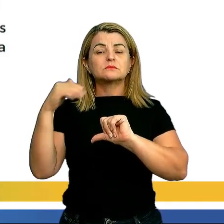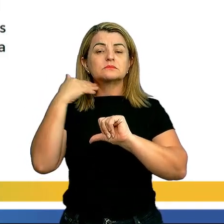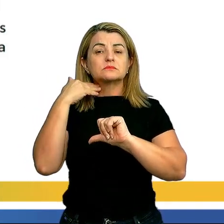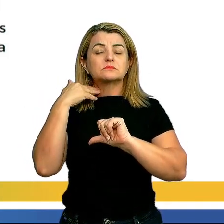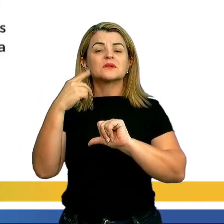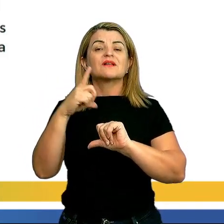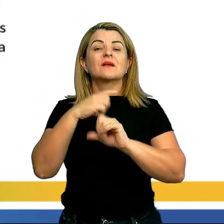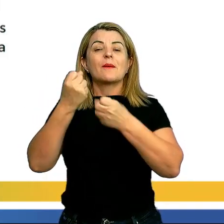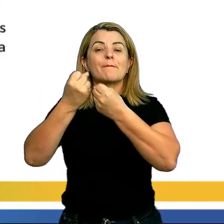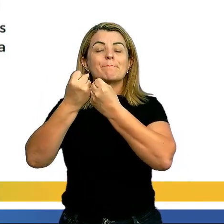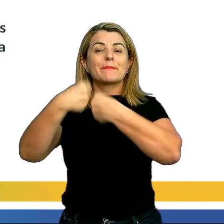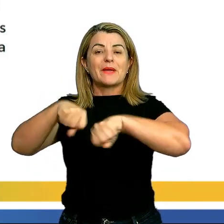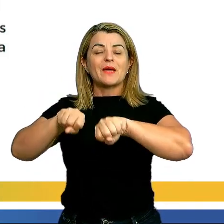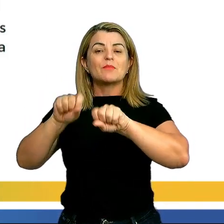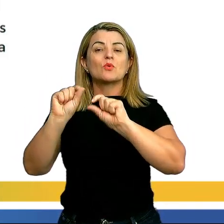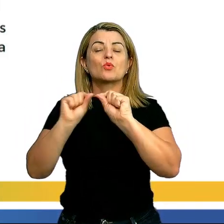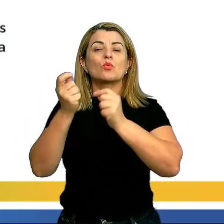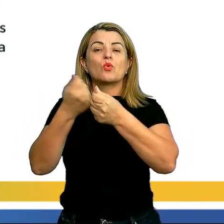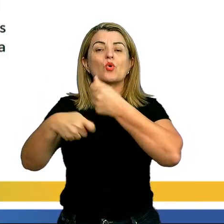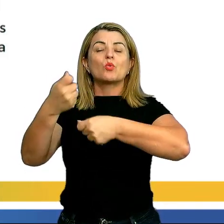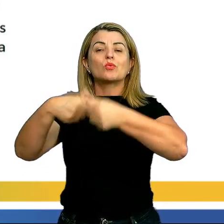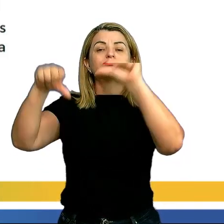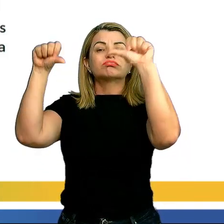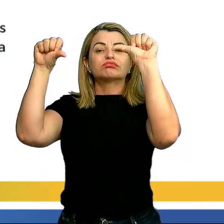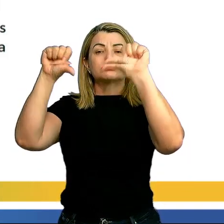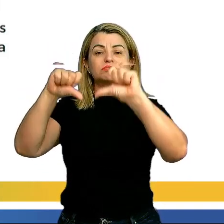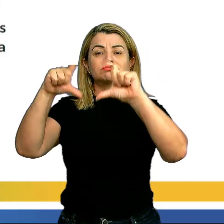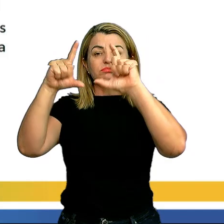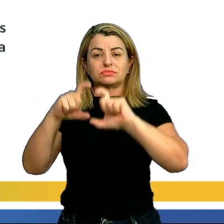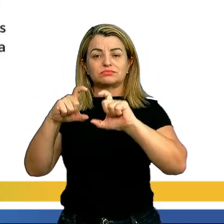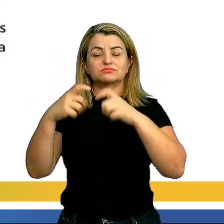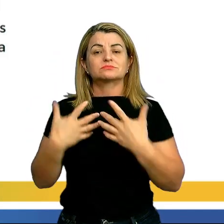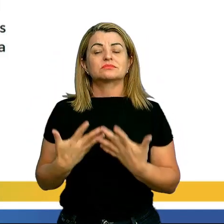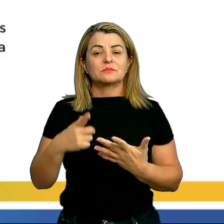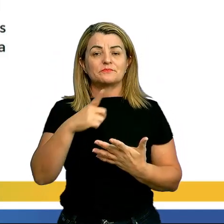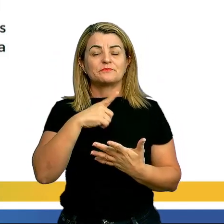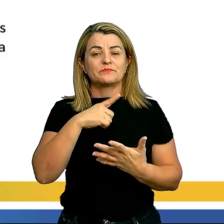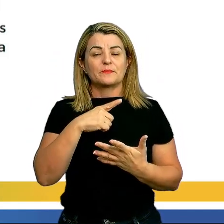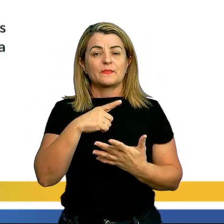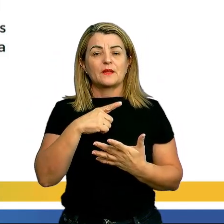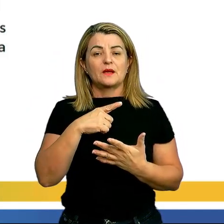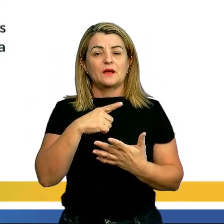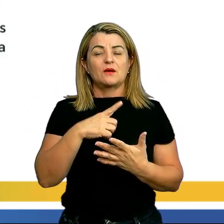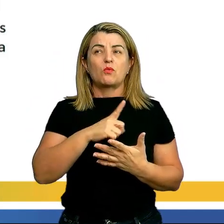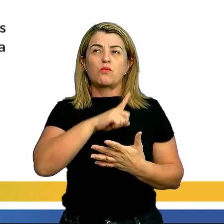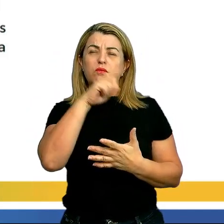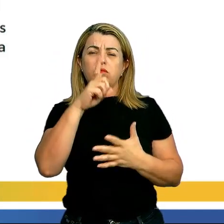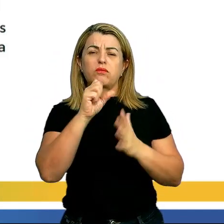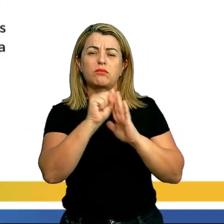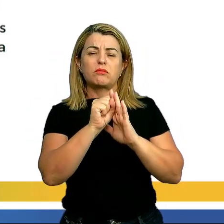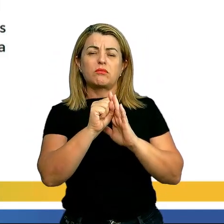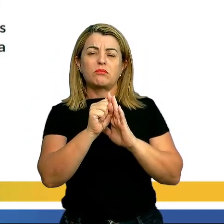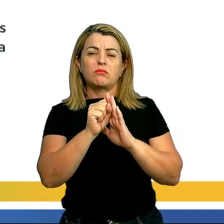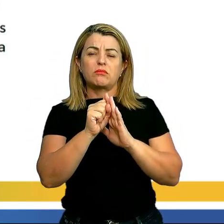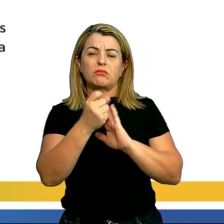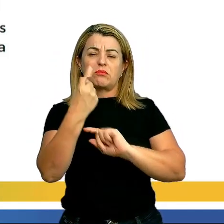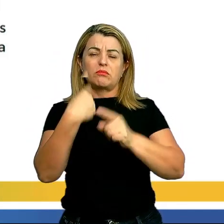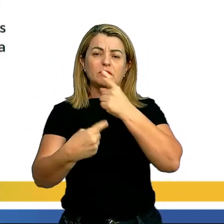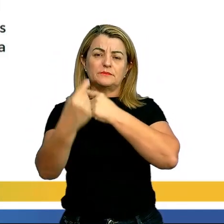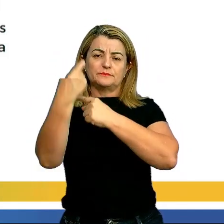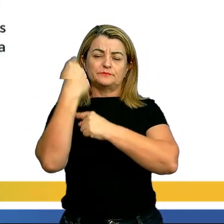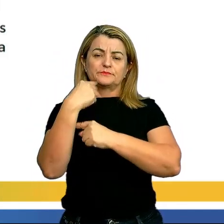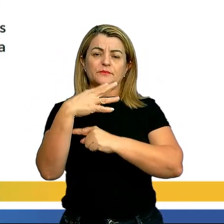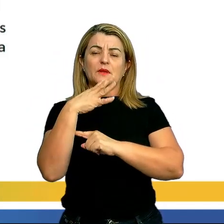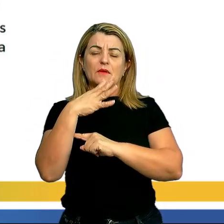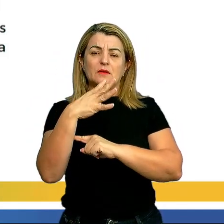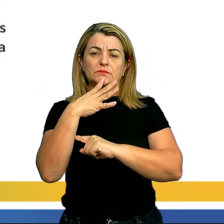a quebra da Bolsa de Valores, ou o crash da Bolsa de Nova York, que vai acontecer no episódio fatídico,